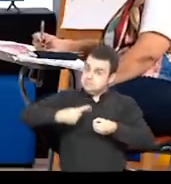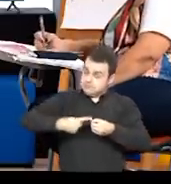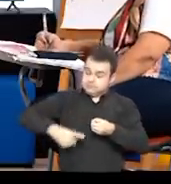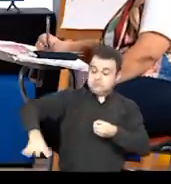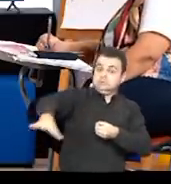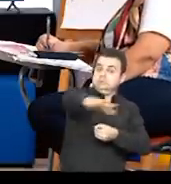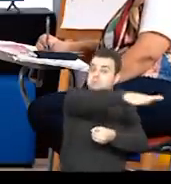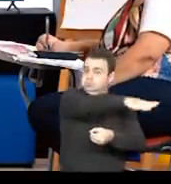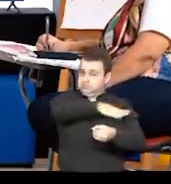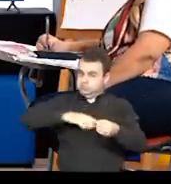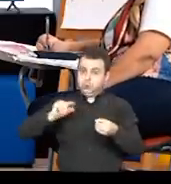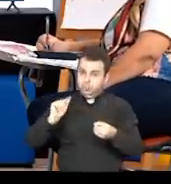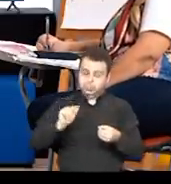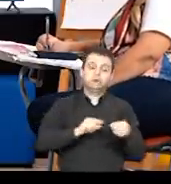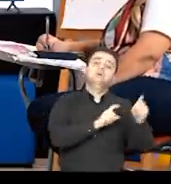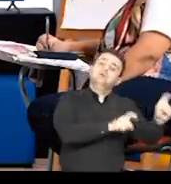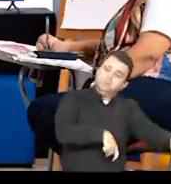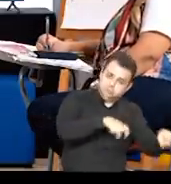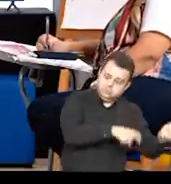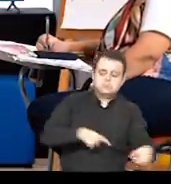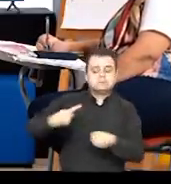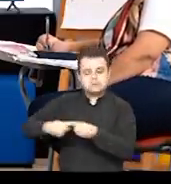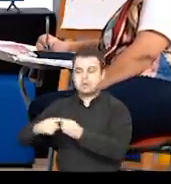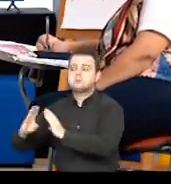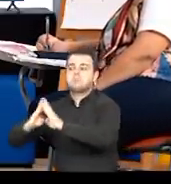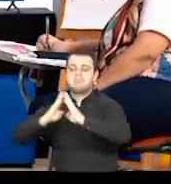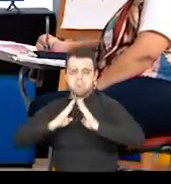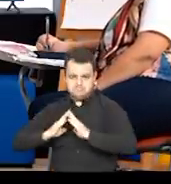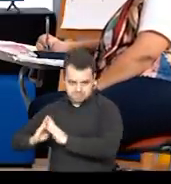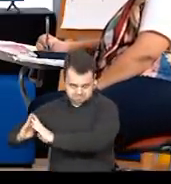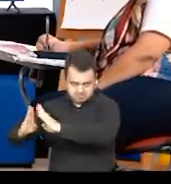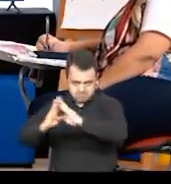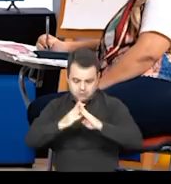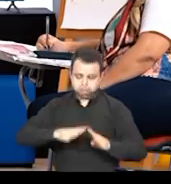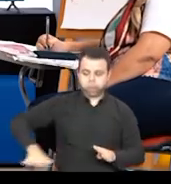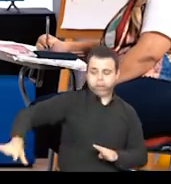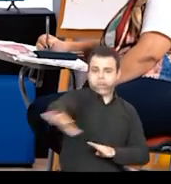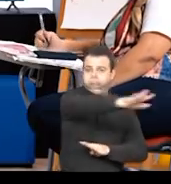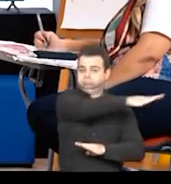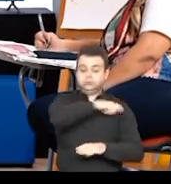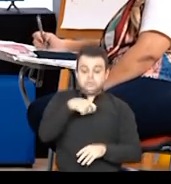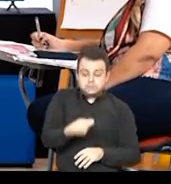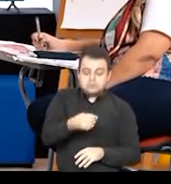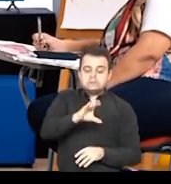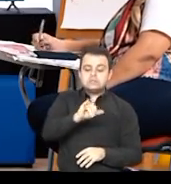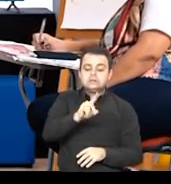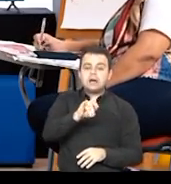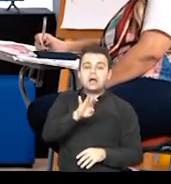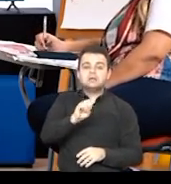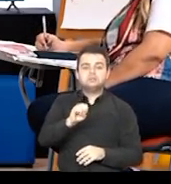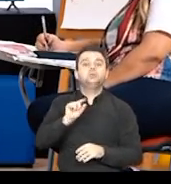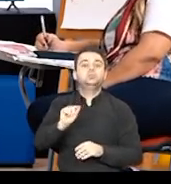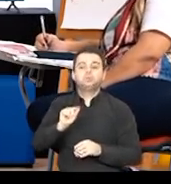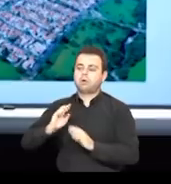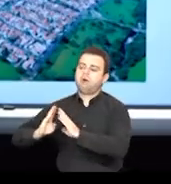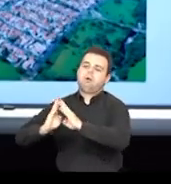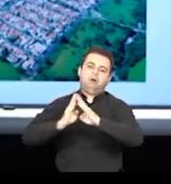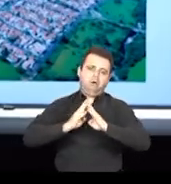tanto a zona rural como a zona urbana. E cidade é o nome que nós damos para a parte urbanizada da